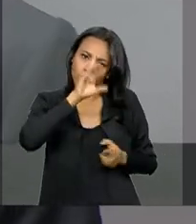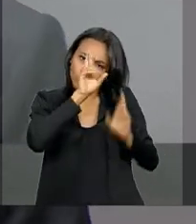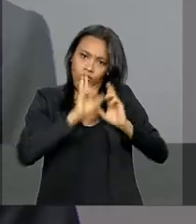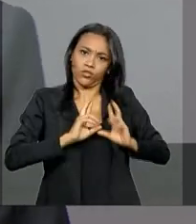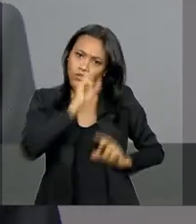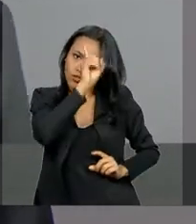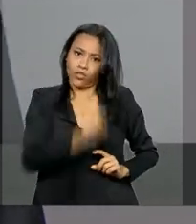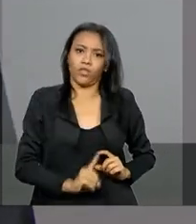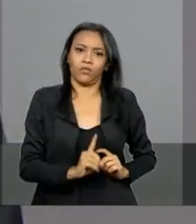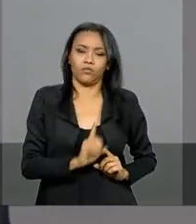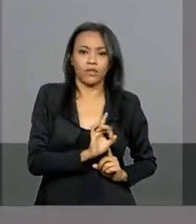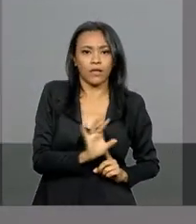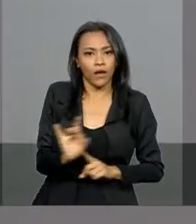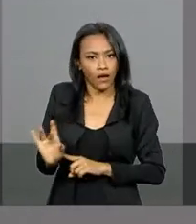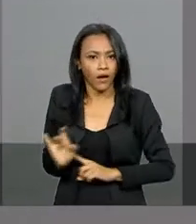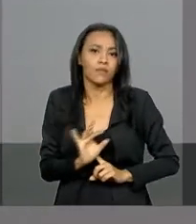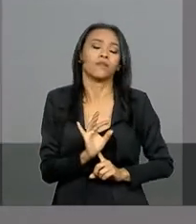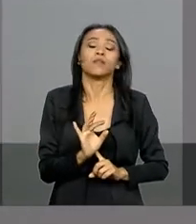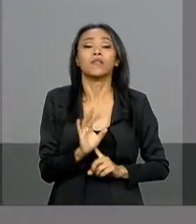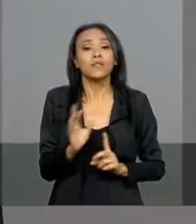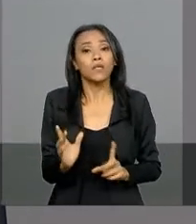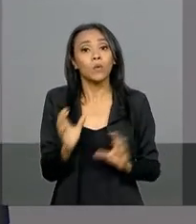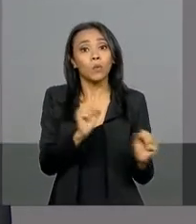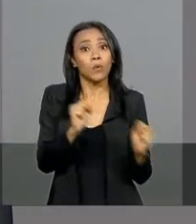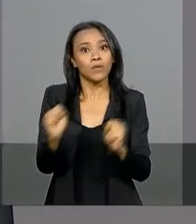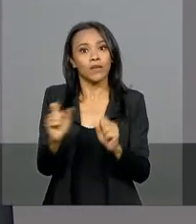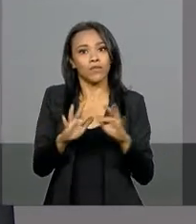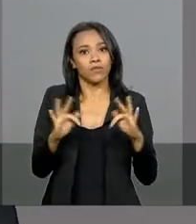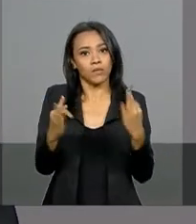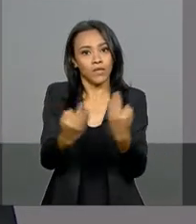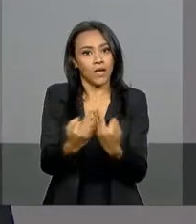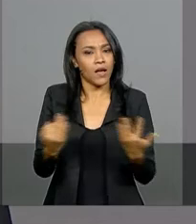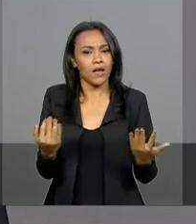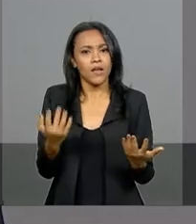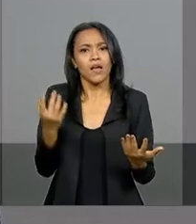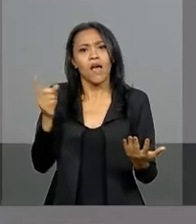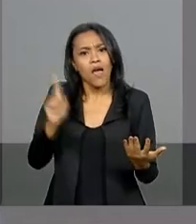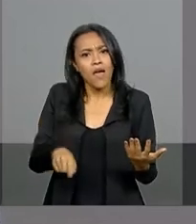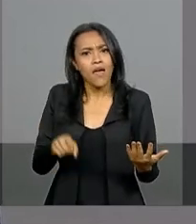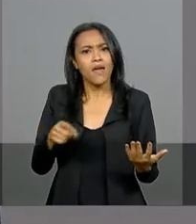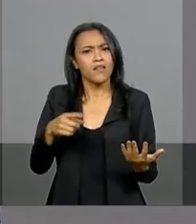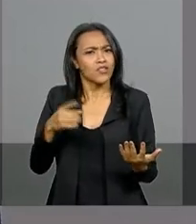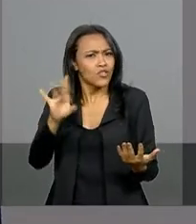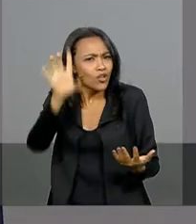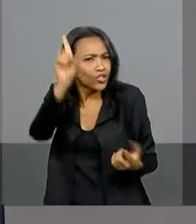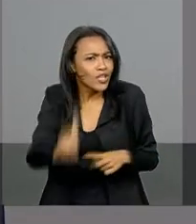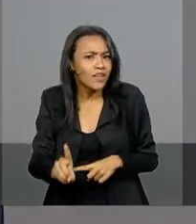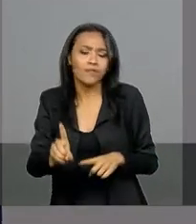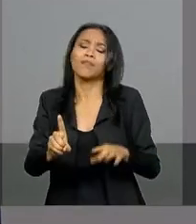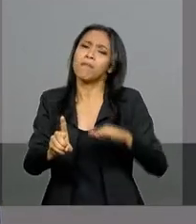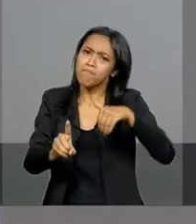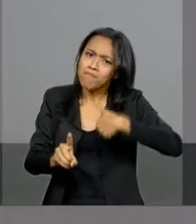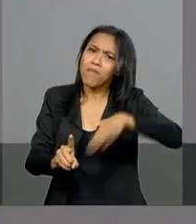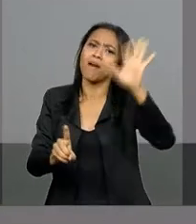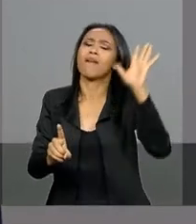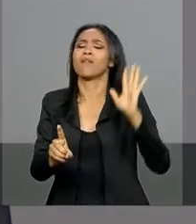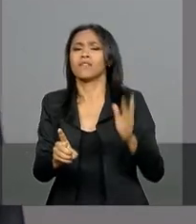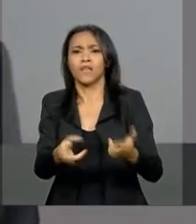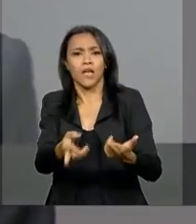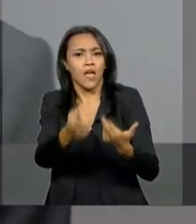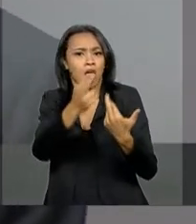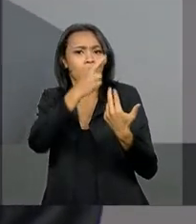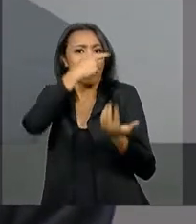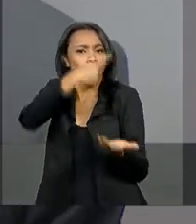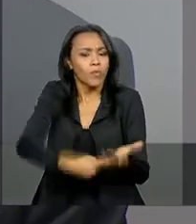direito o poder familiar é muito menos um direito do que uma responsabilidade é muito menos uma